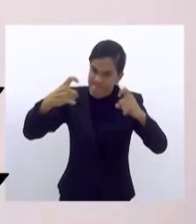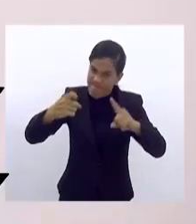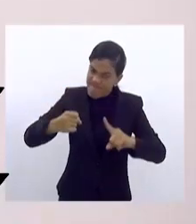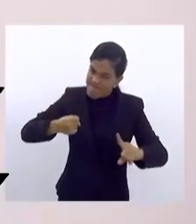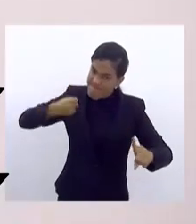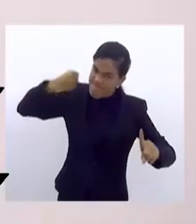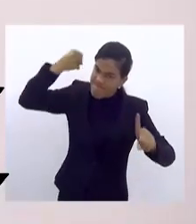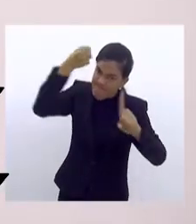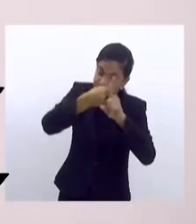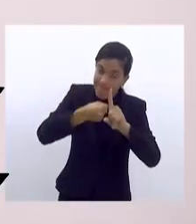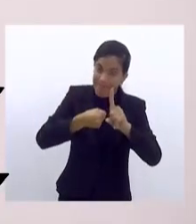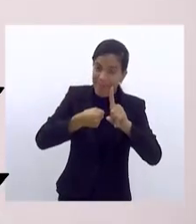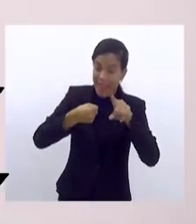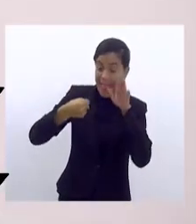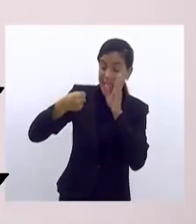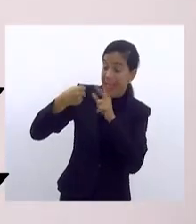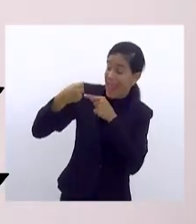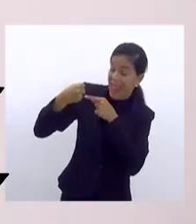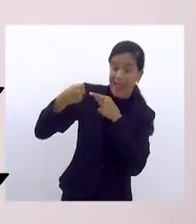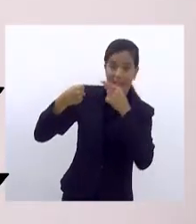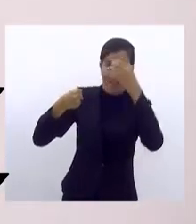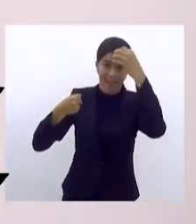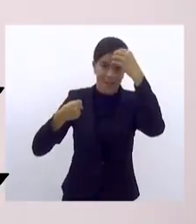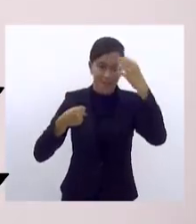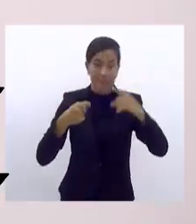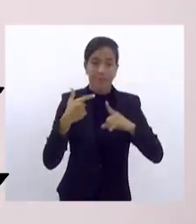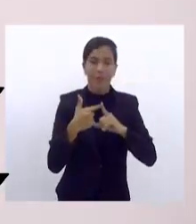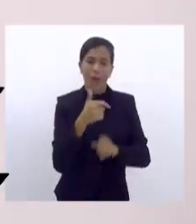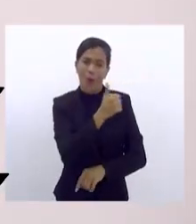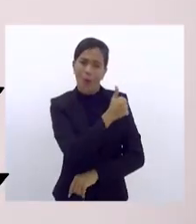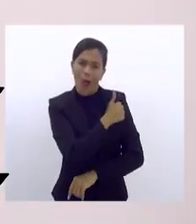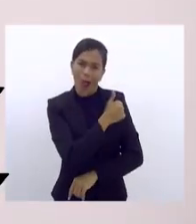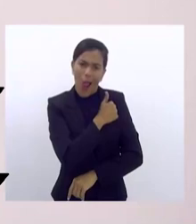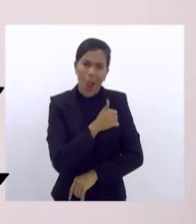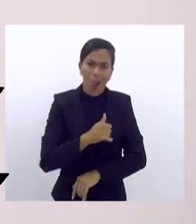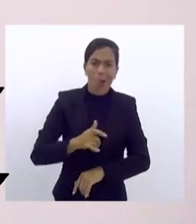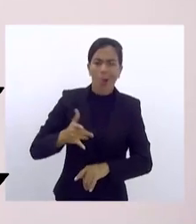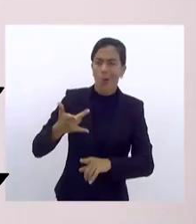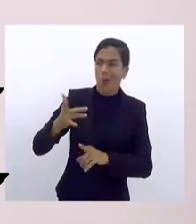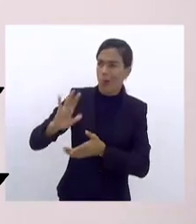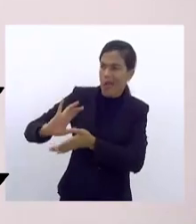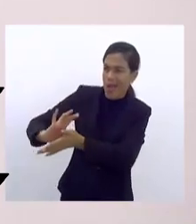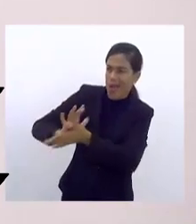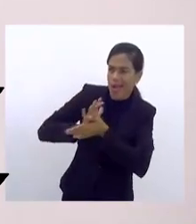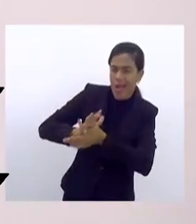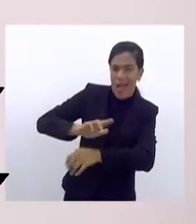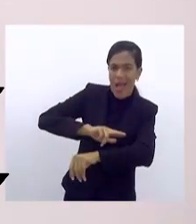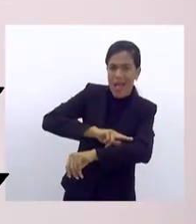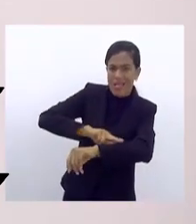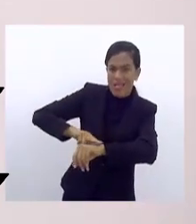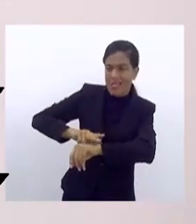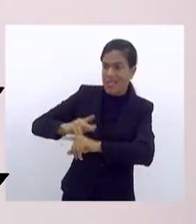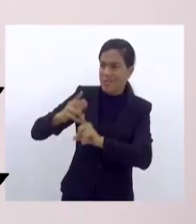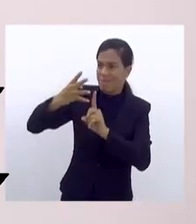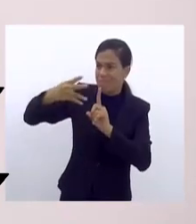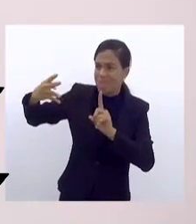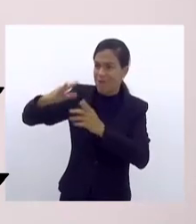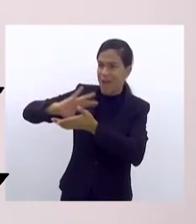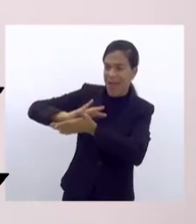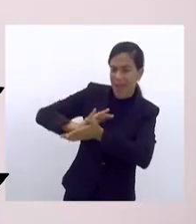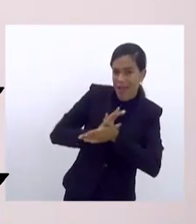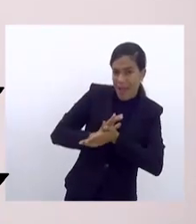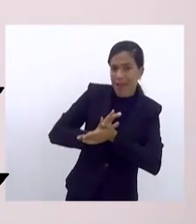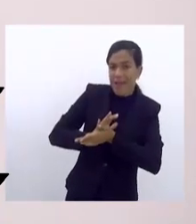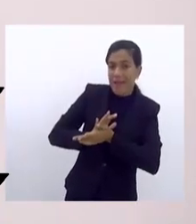àquele cidadão porque o aluno que sofre racismo o aluno que sofre transfobia homofobia